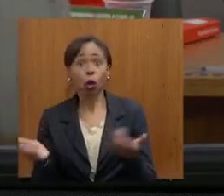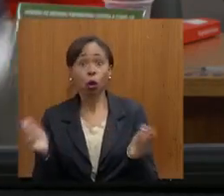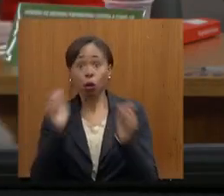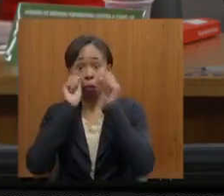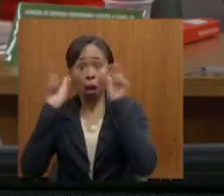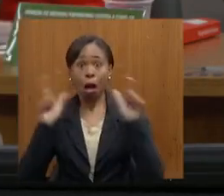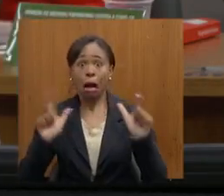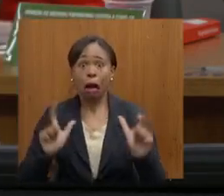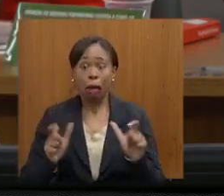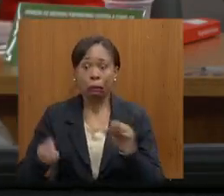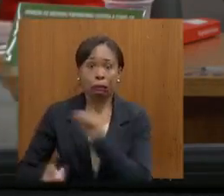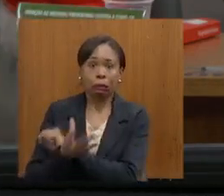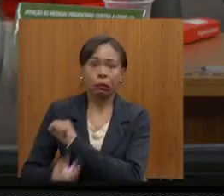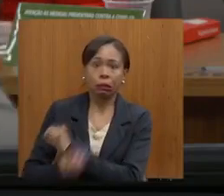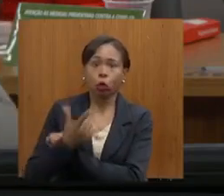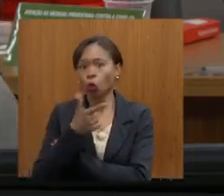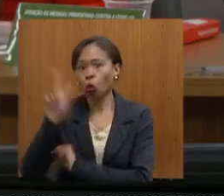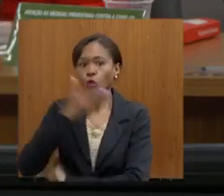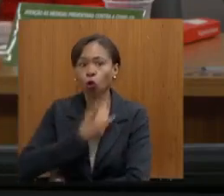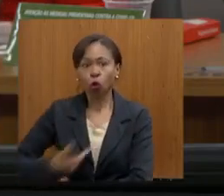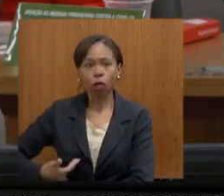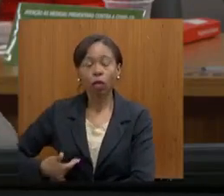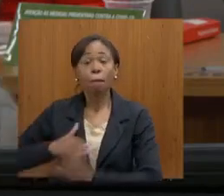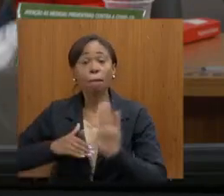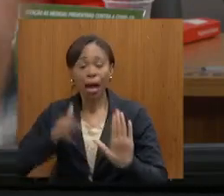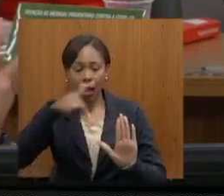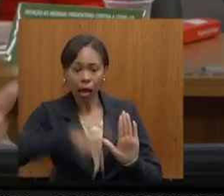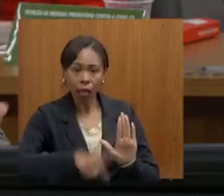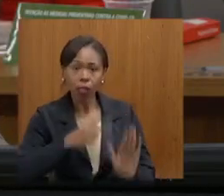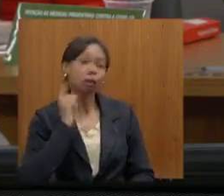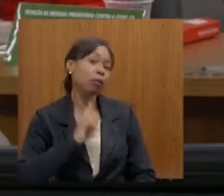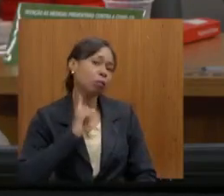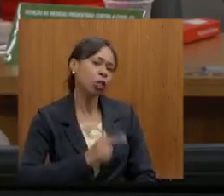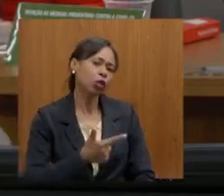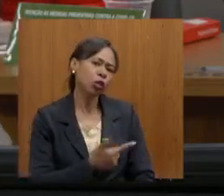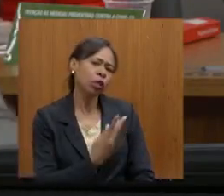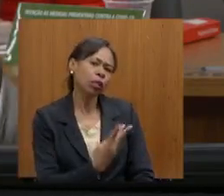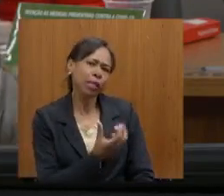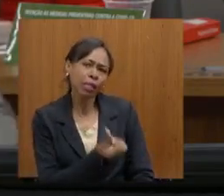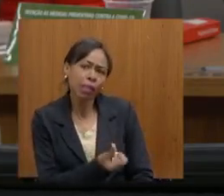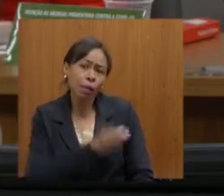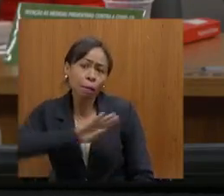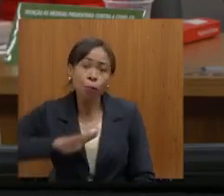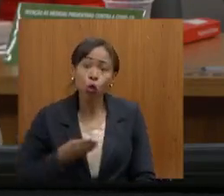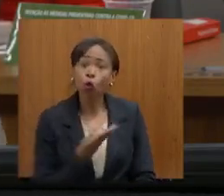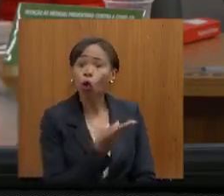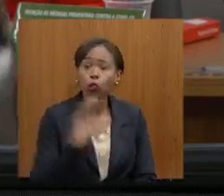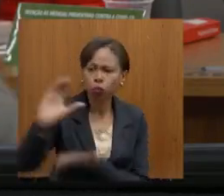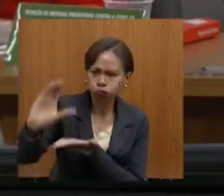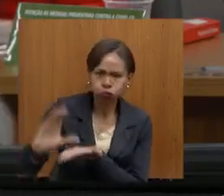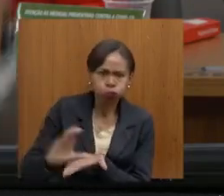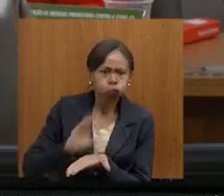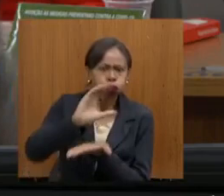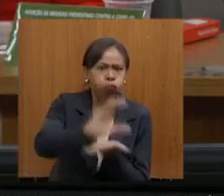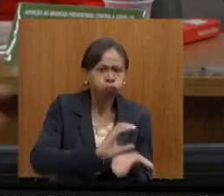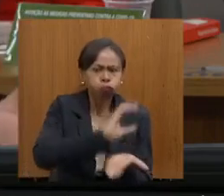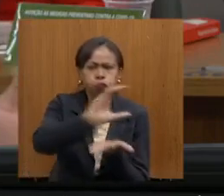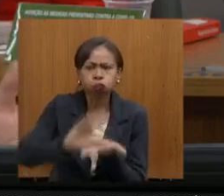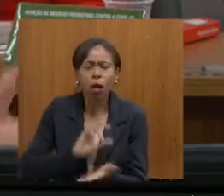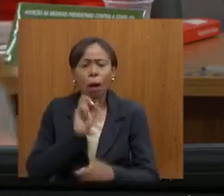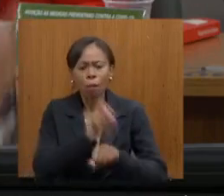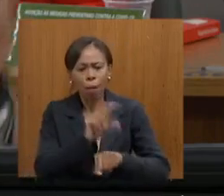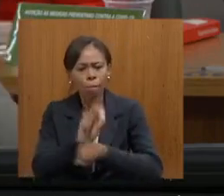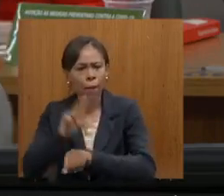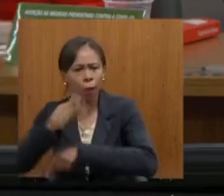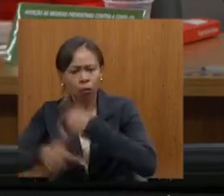e outros menos aqui a gente consegue ver 236 milhões em atração de investimento em geração de